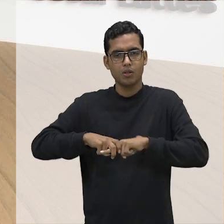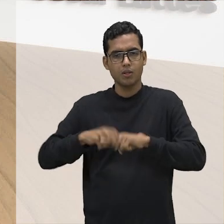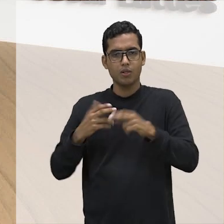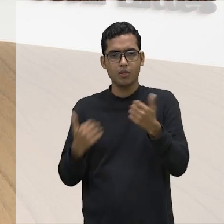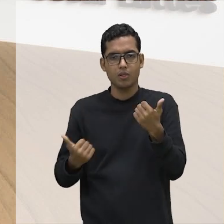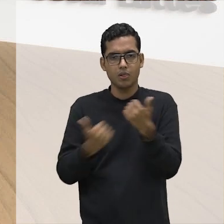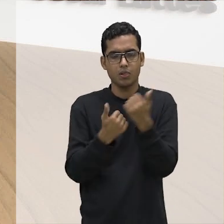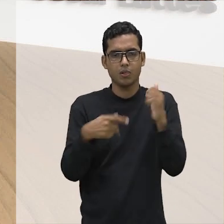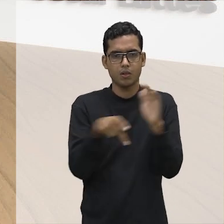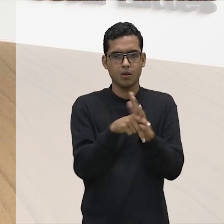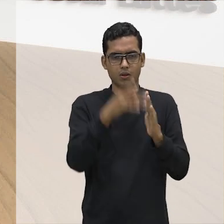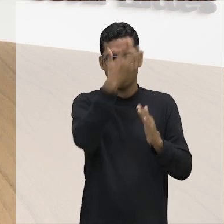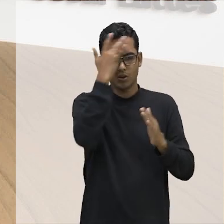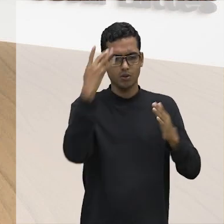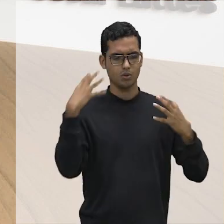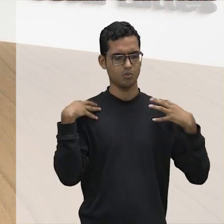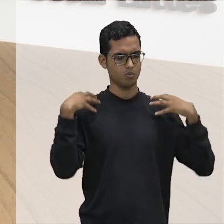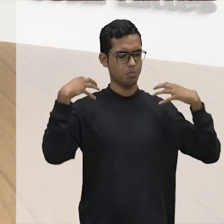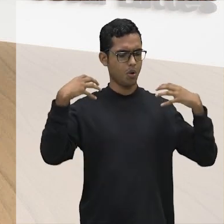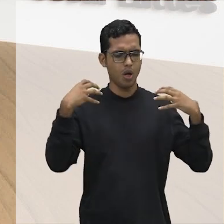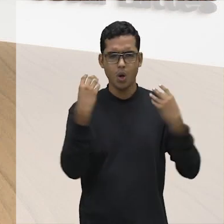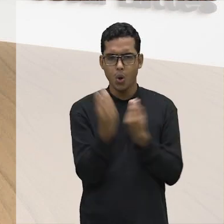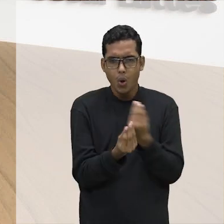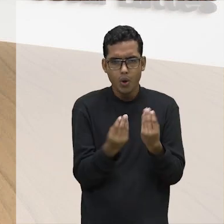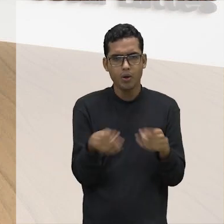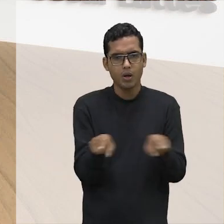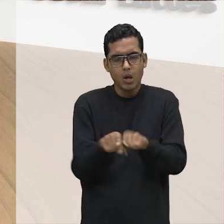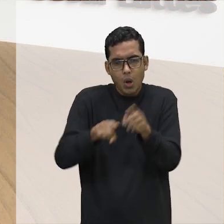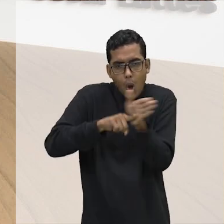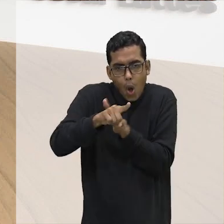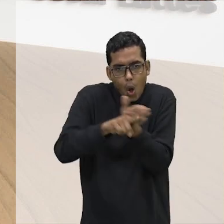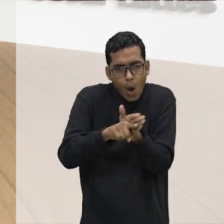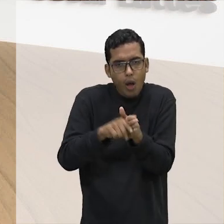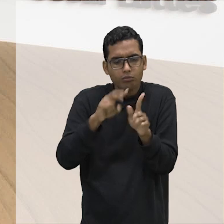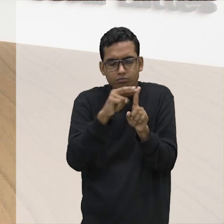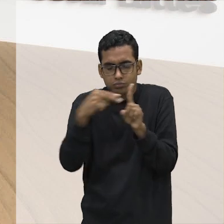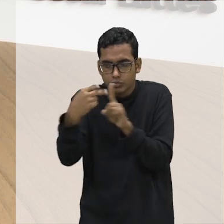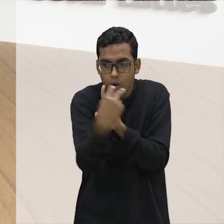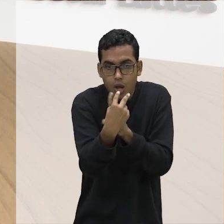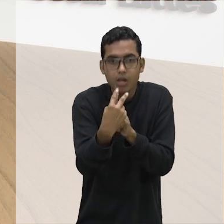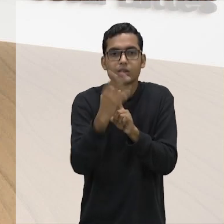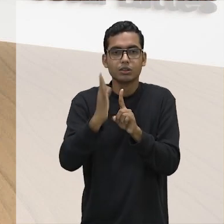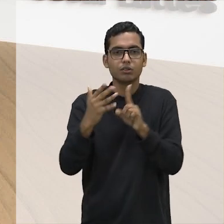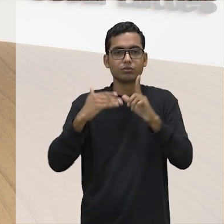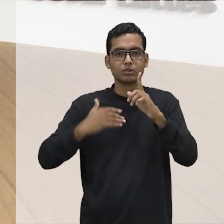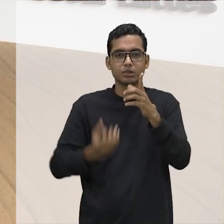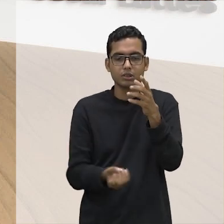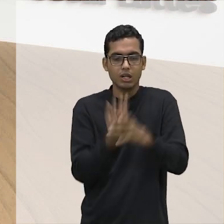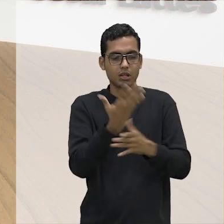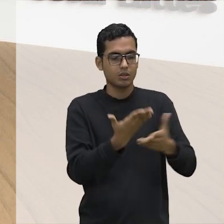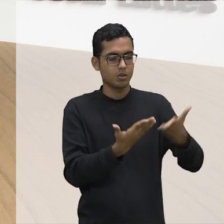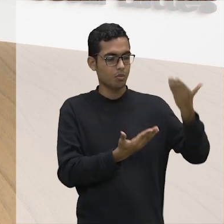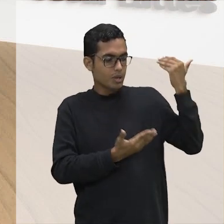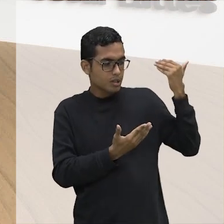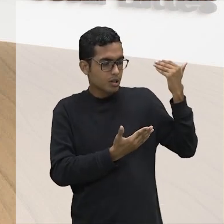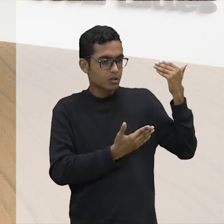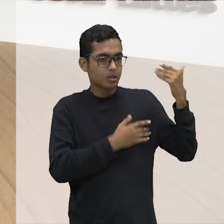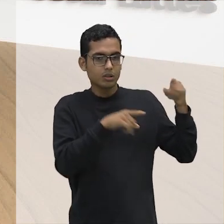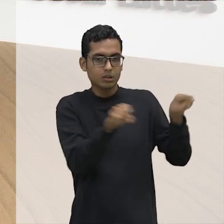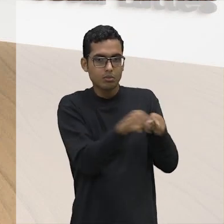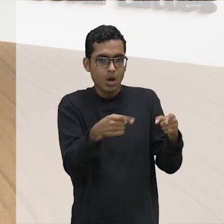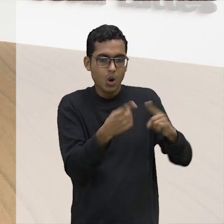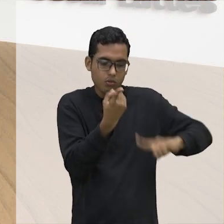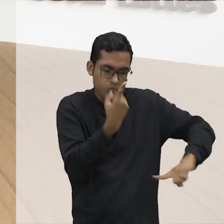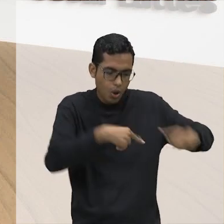de gigantes. Então, a pesquisa atual ela também tem que olhar para o que já foi construído e evoluir mais os